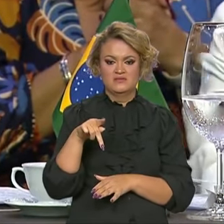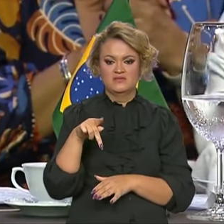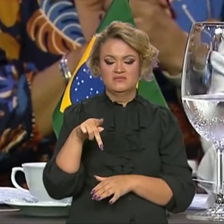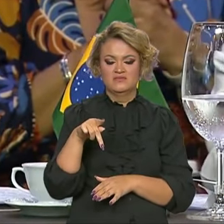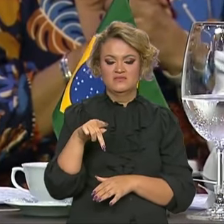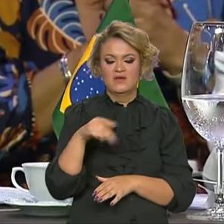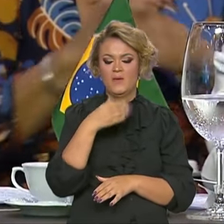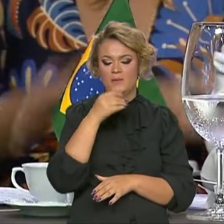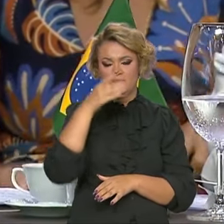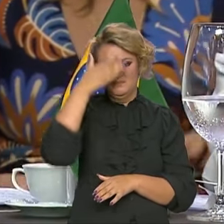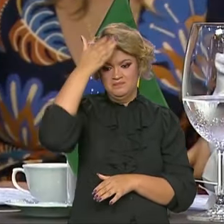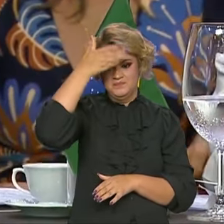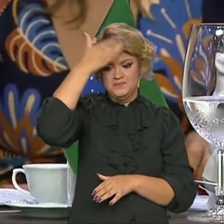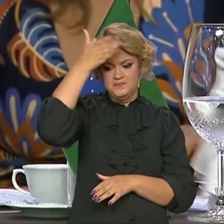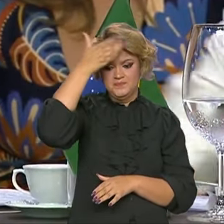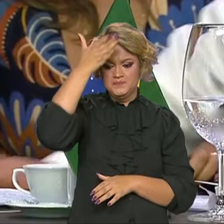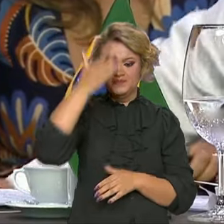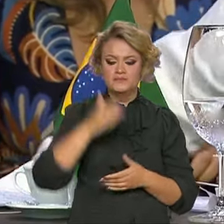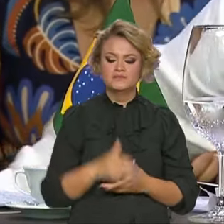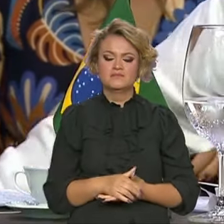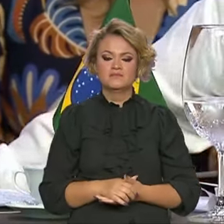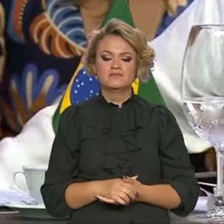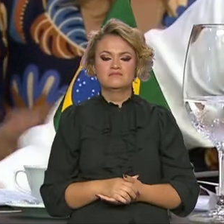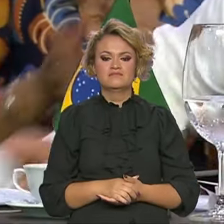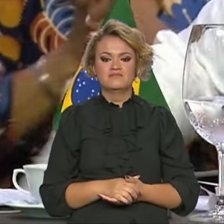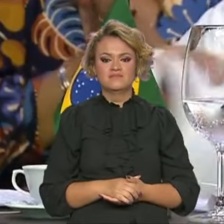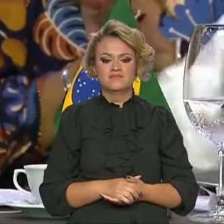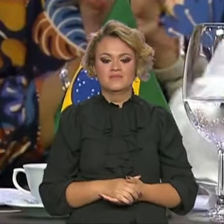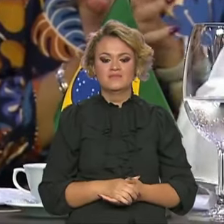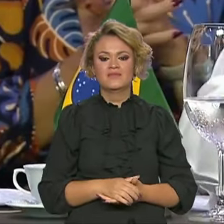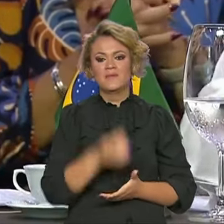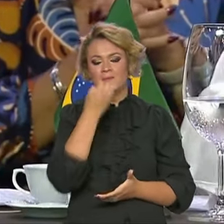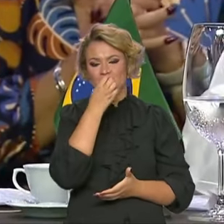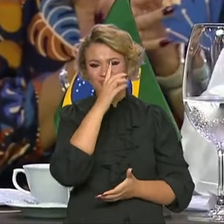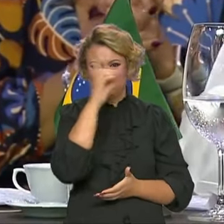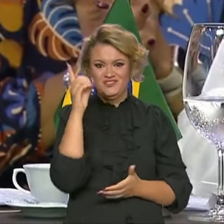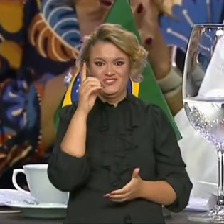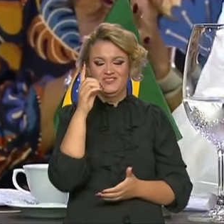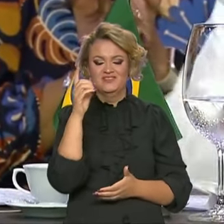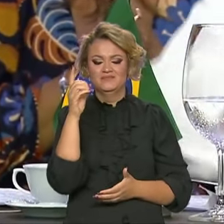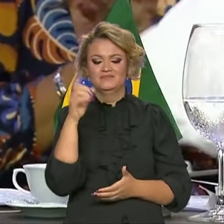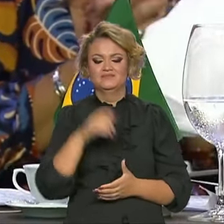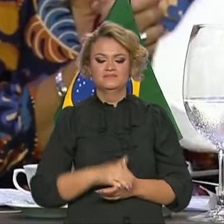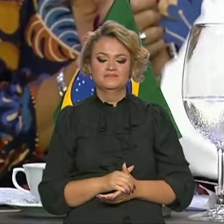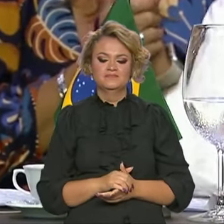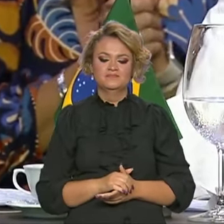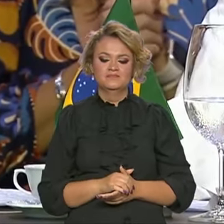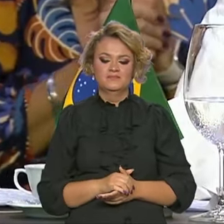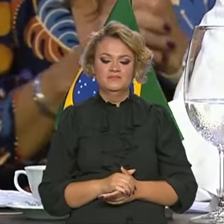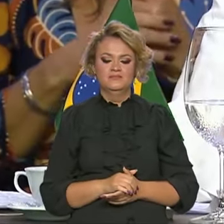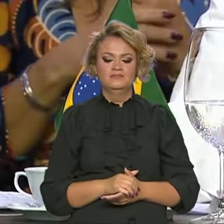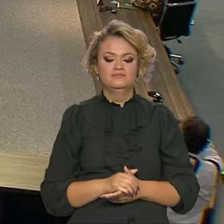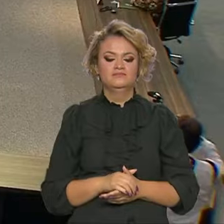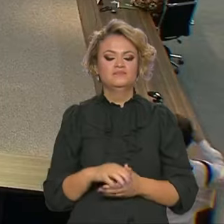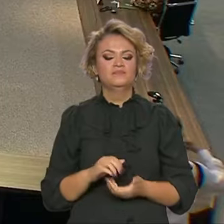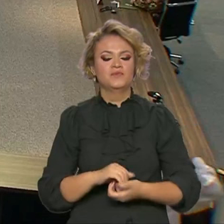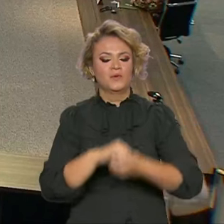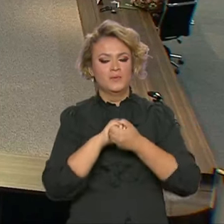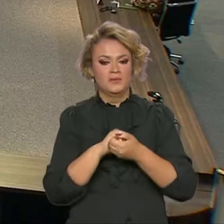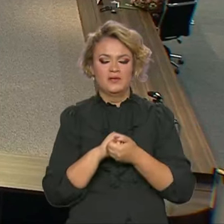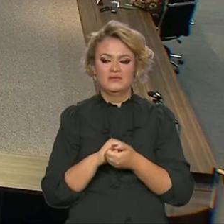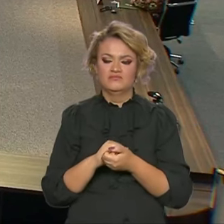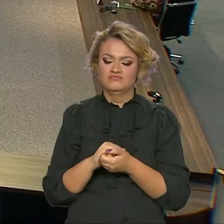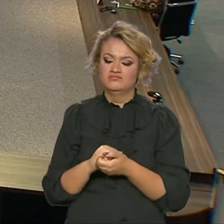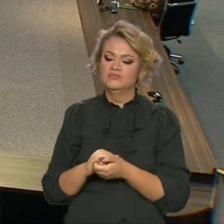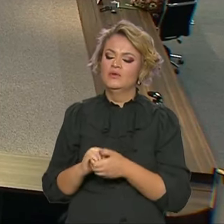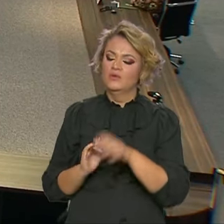República, Márcio Macedo. Bom dia, senhoras e senhores. Cumprimento o